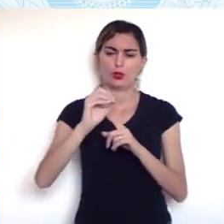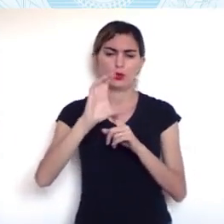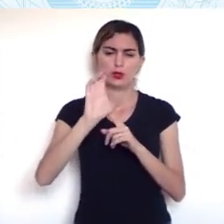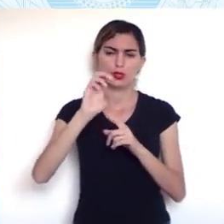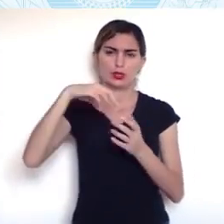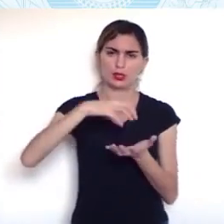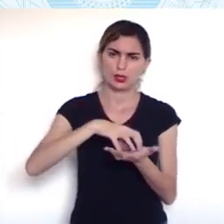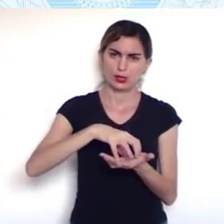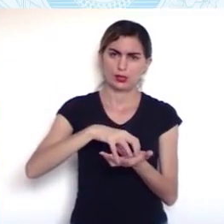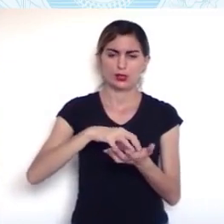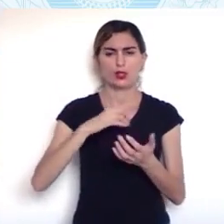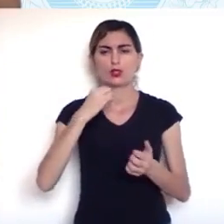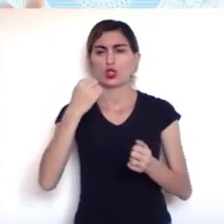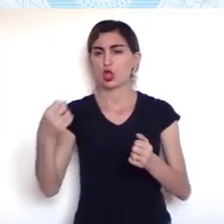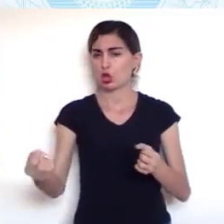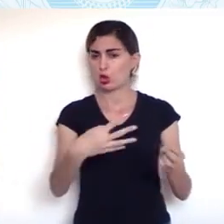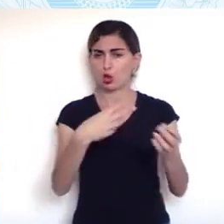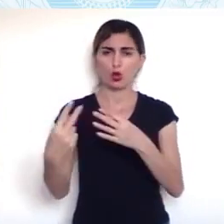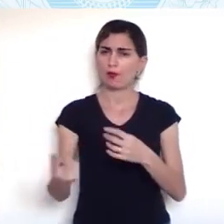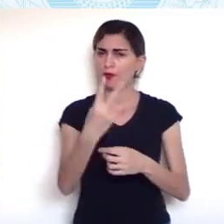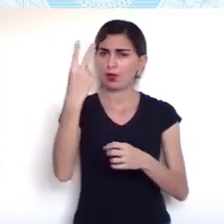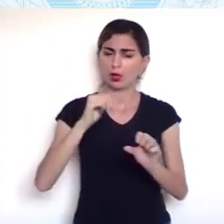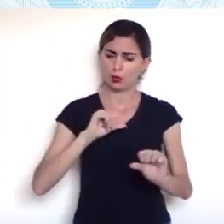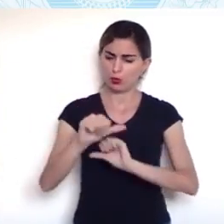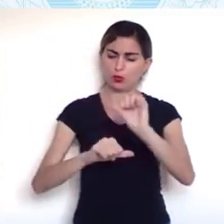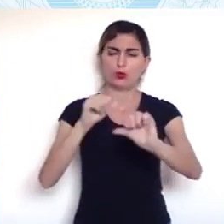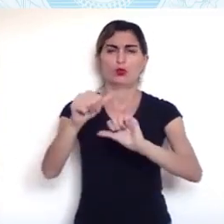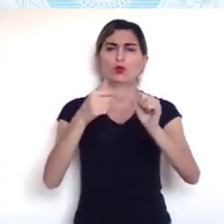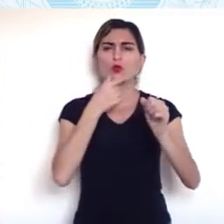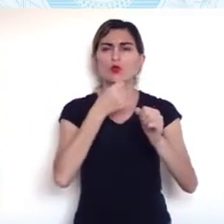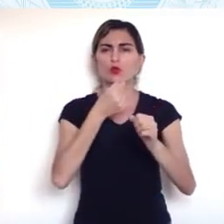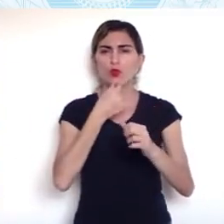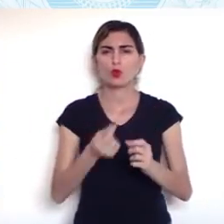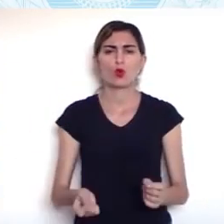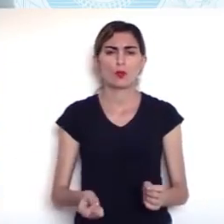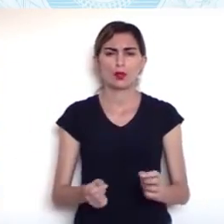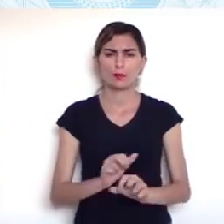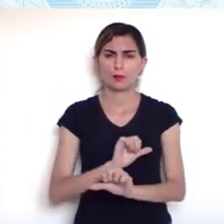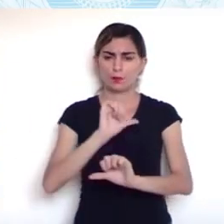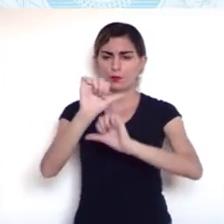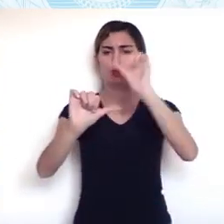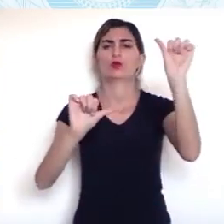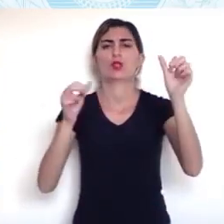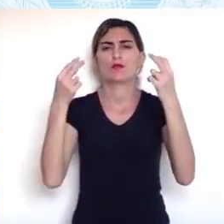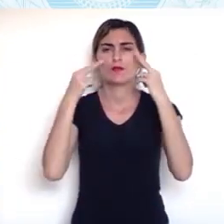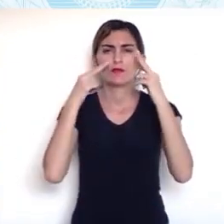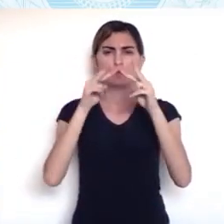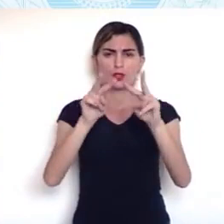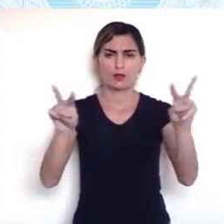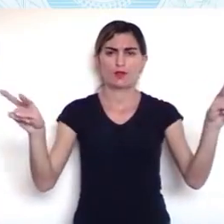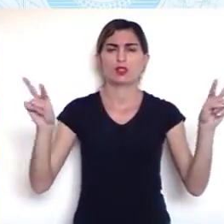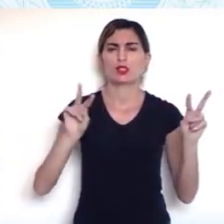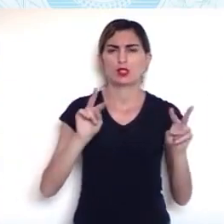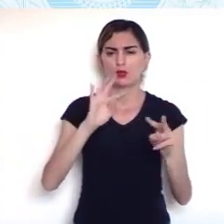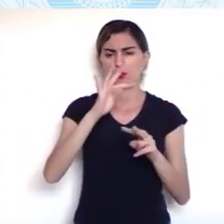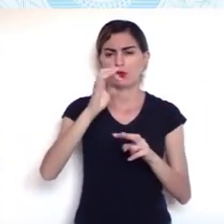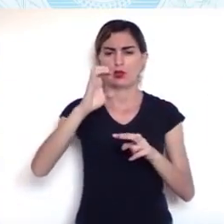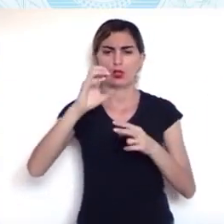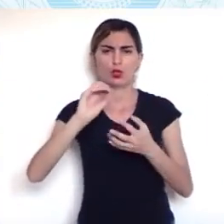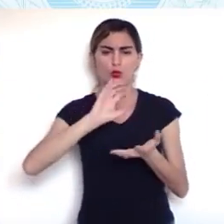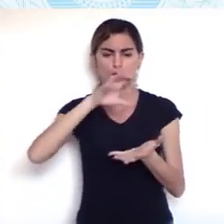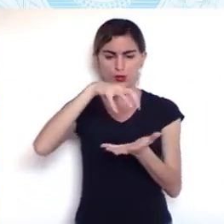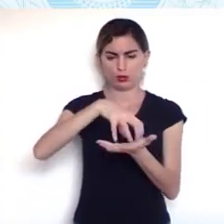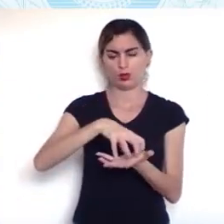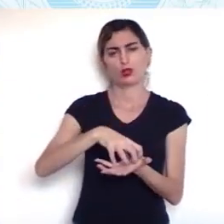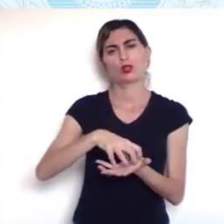teocêntrica, e defendiam uma nova ordem de valores, ou seja, o homem vai romper essa visão